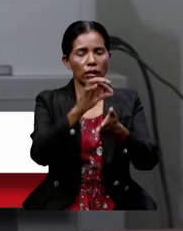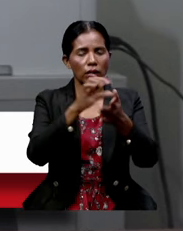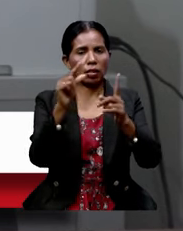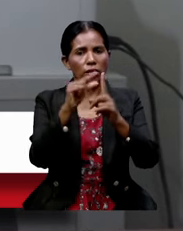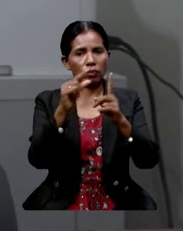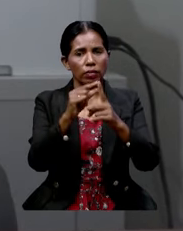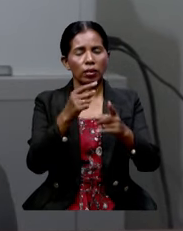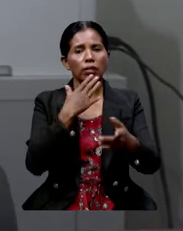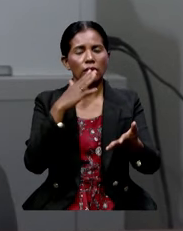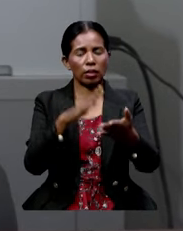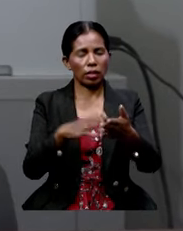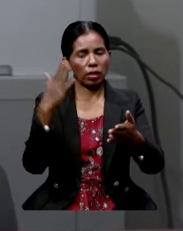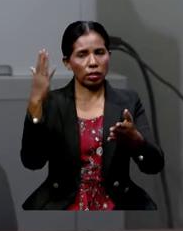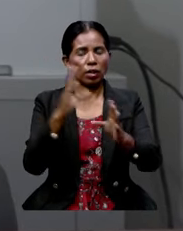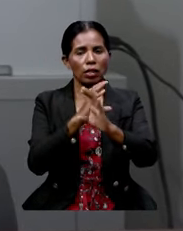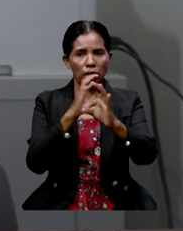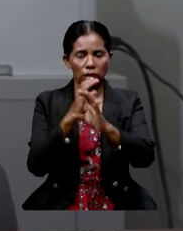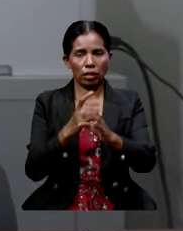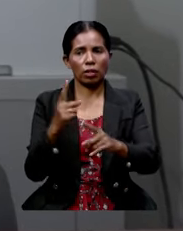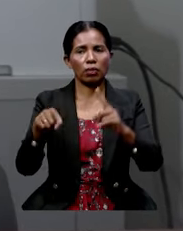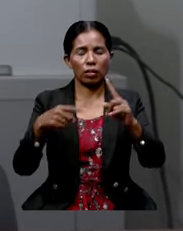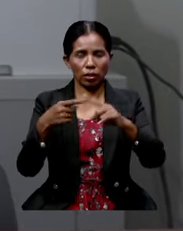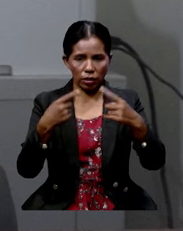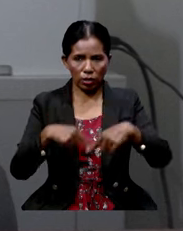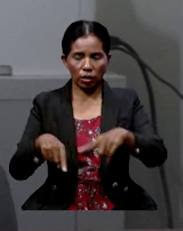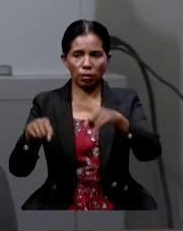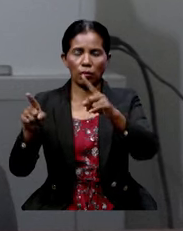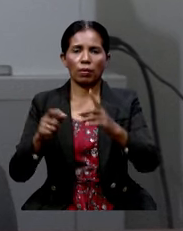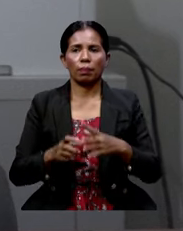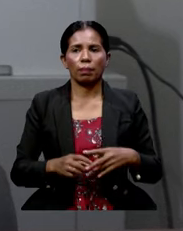né se o ahira maxira baixa pressão